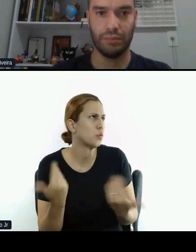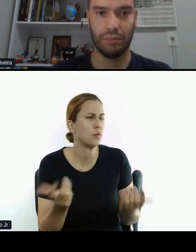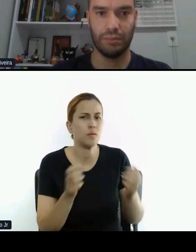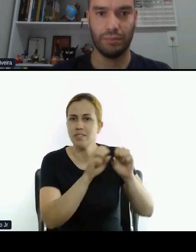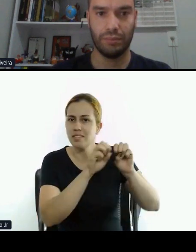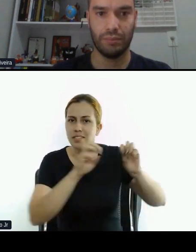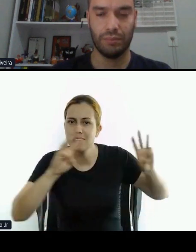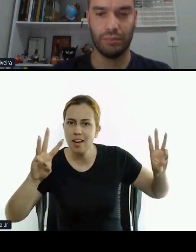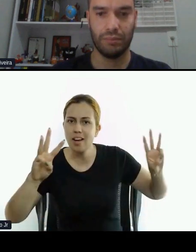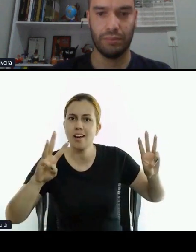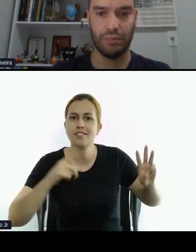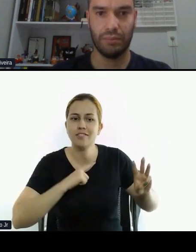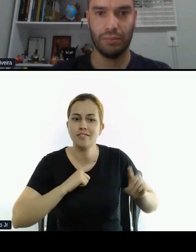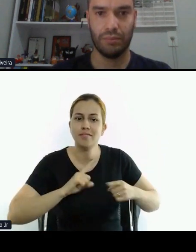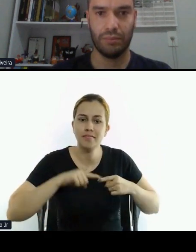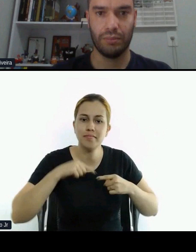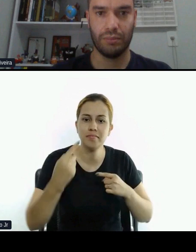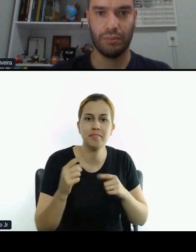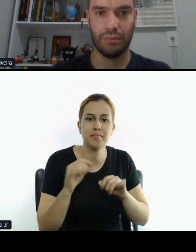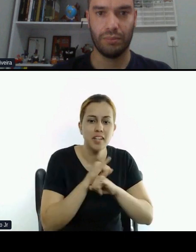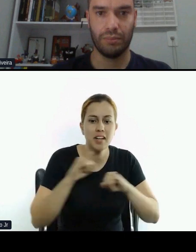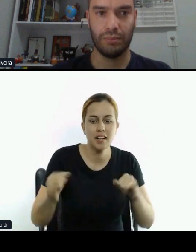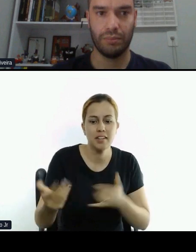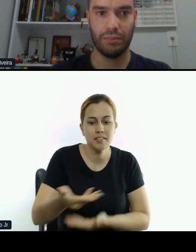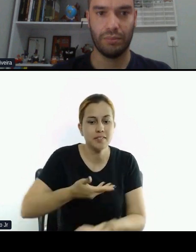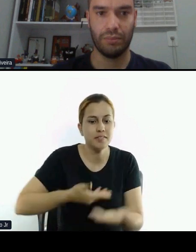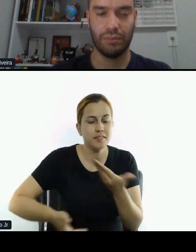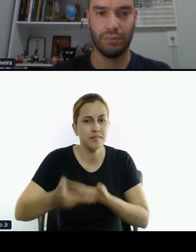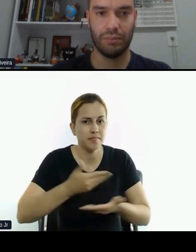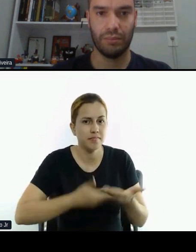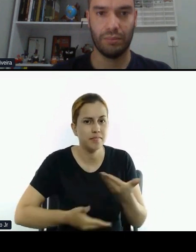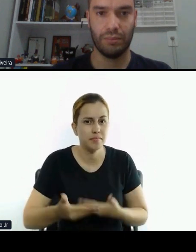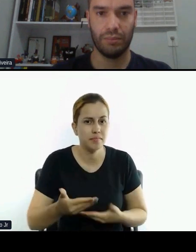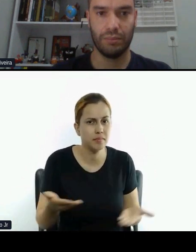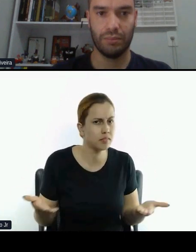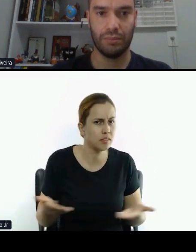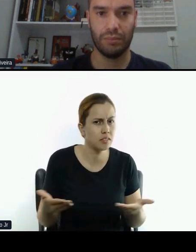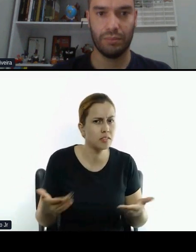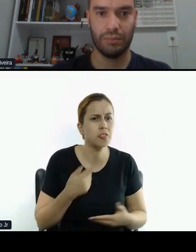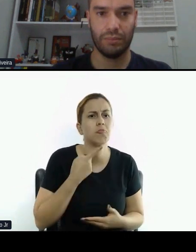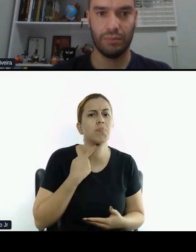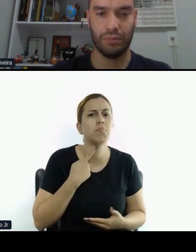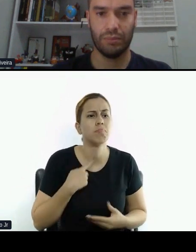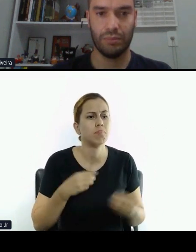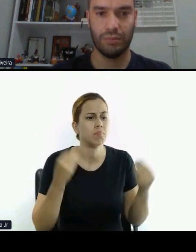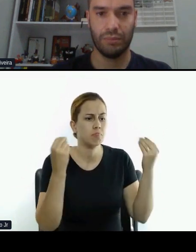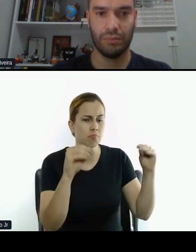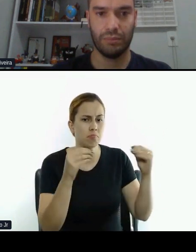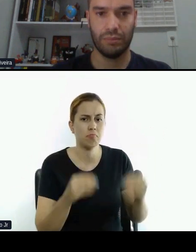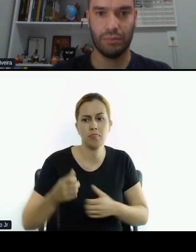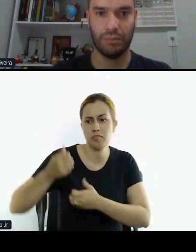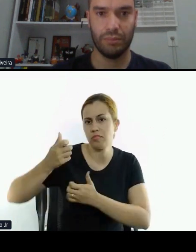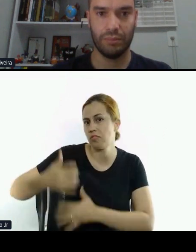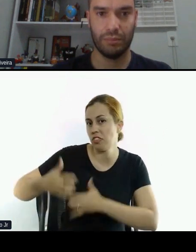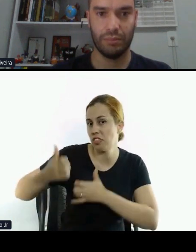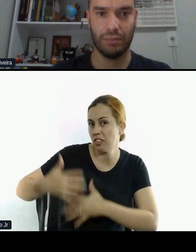material depois para indicar e deixar, talvez não lembre agora, mas queiram deixar no chat para as pessoas, seria